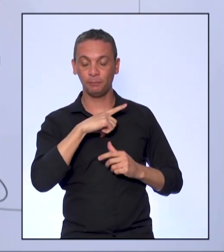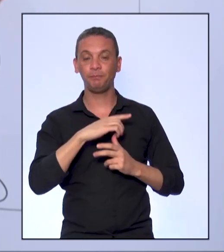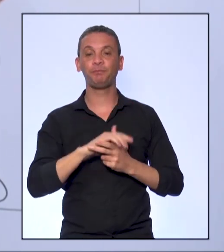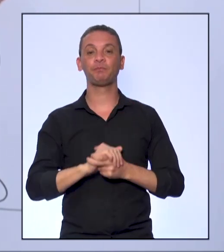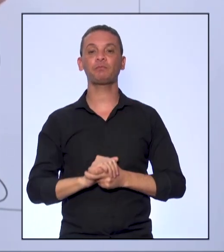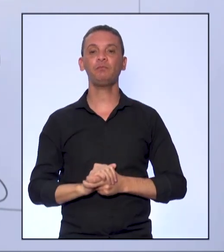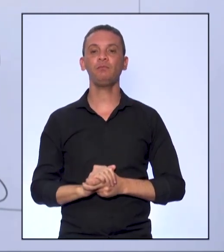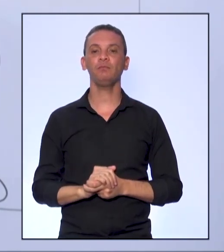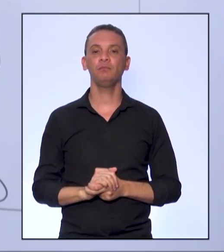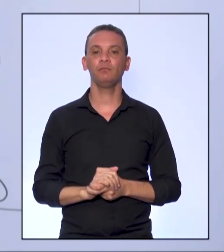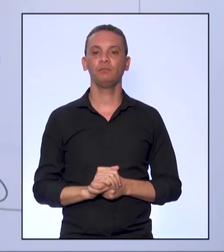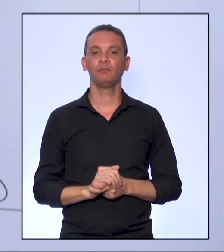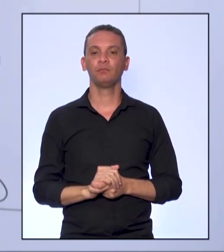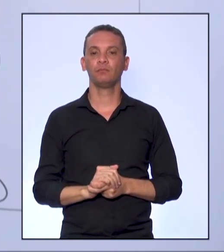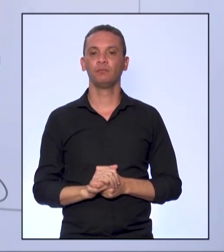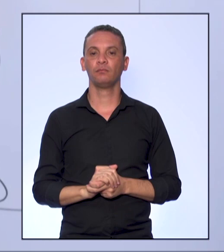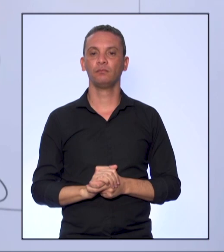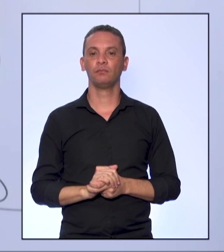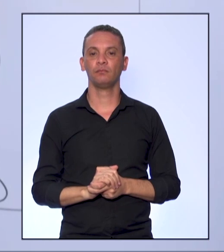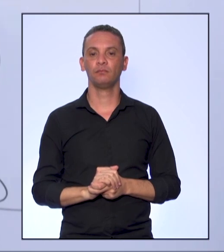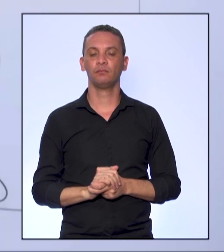vocês.